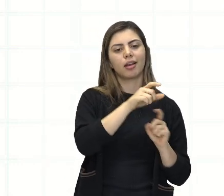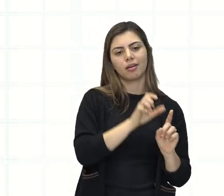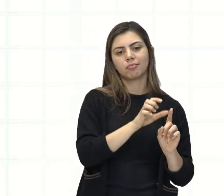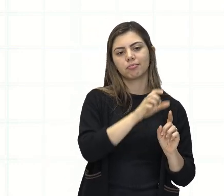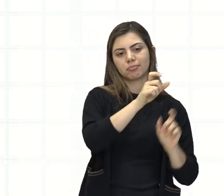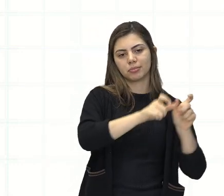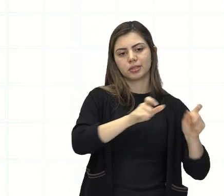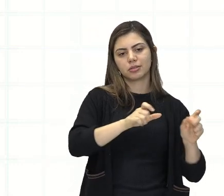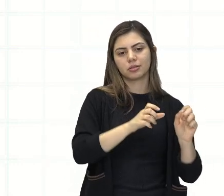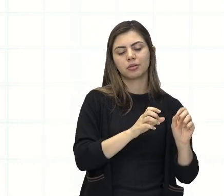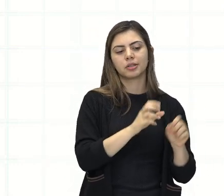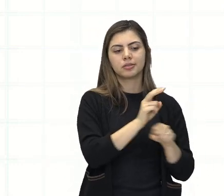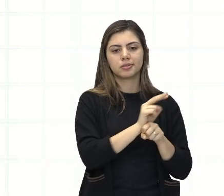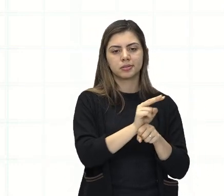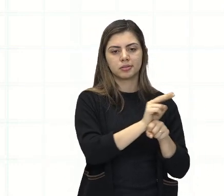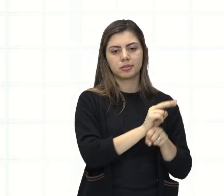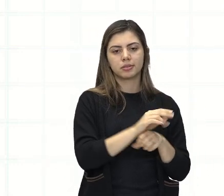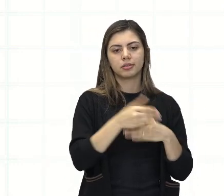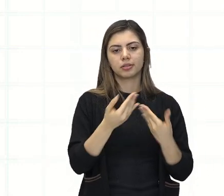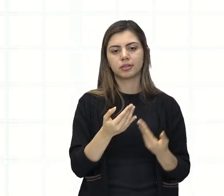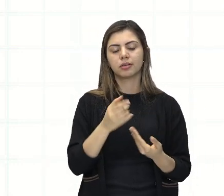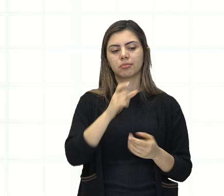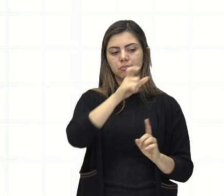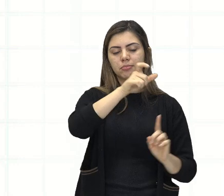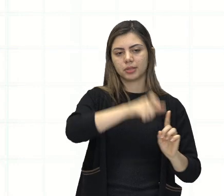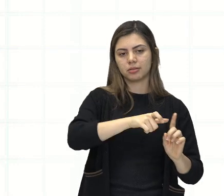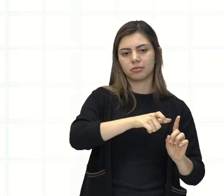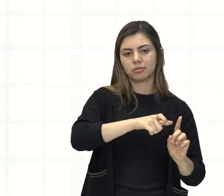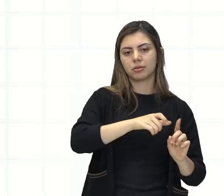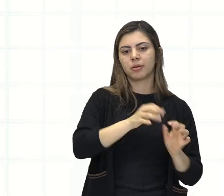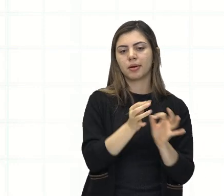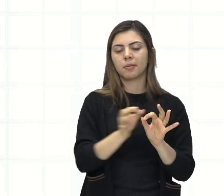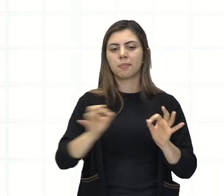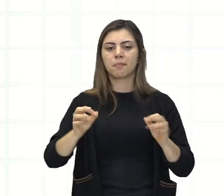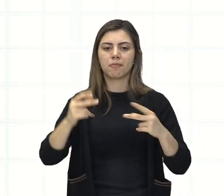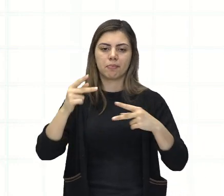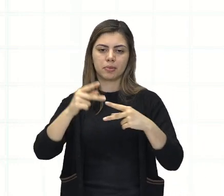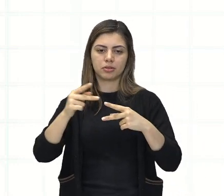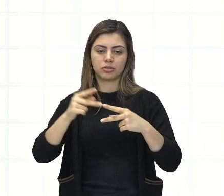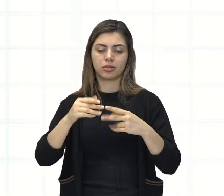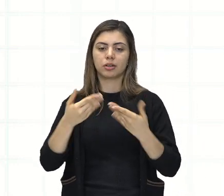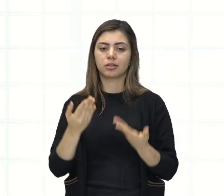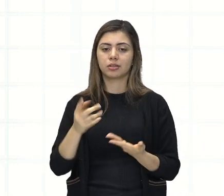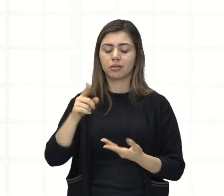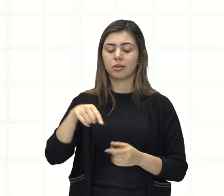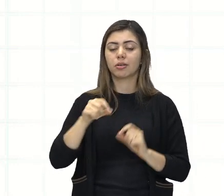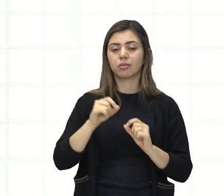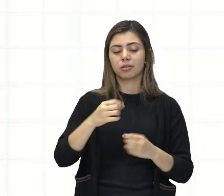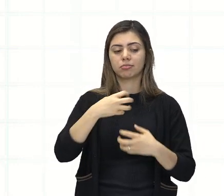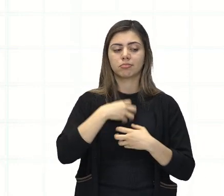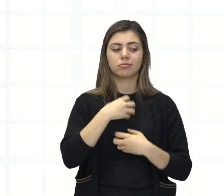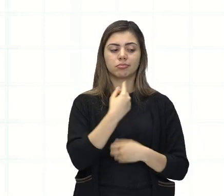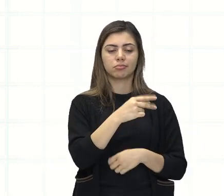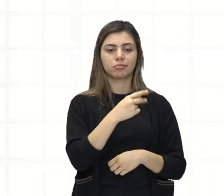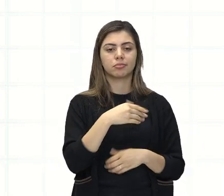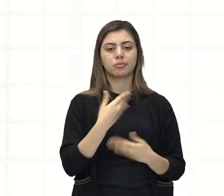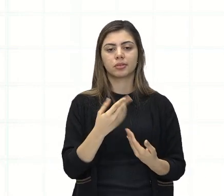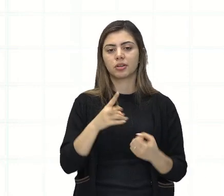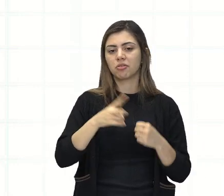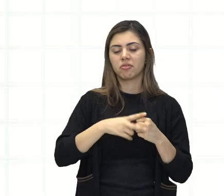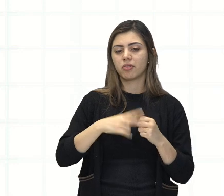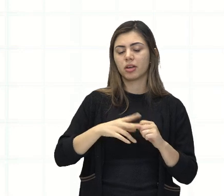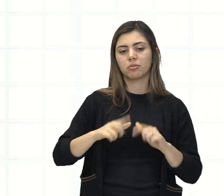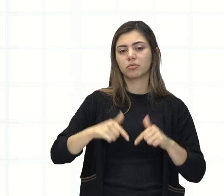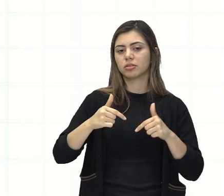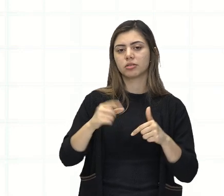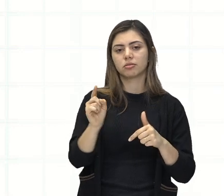o sujeito, encontramos predicado. Isso daqui é um estado do sujeito. Então, o verbo não é de ação, ele